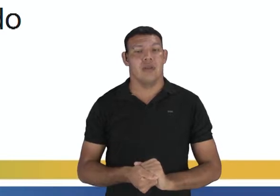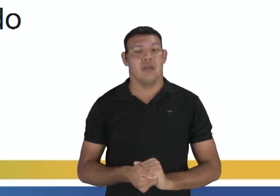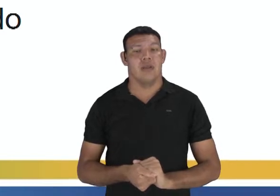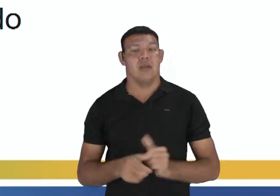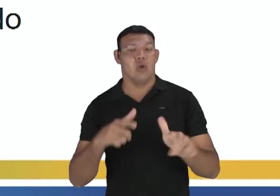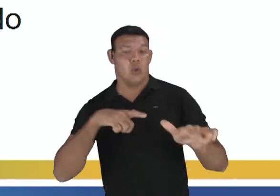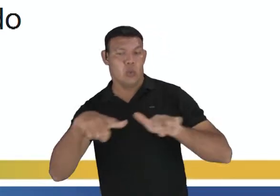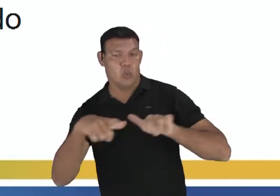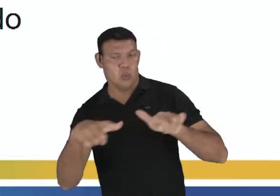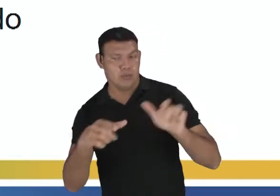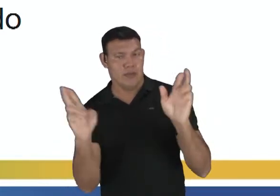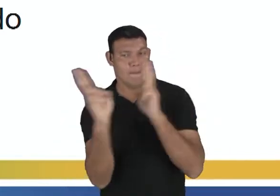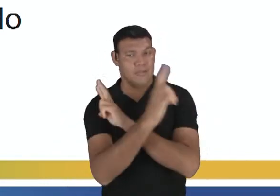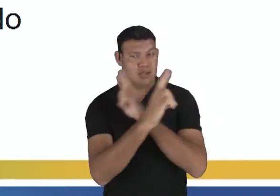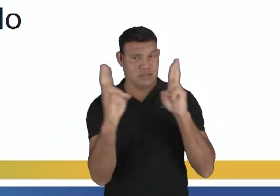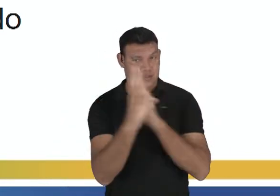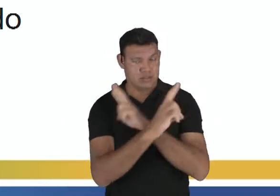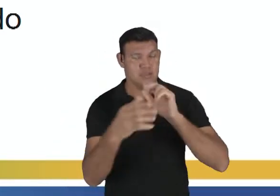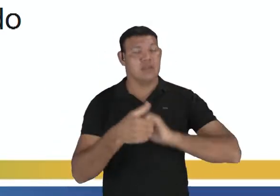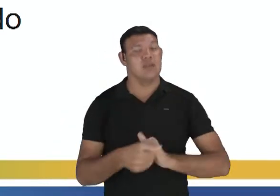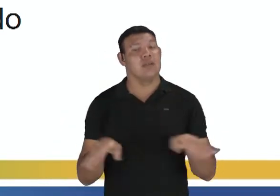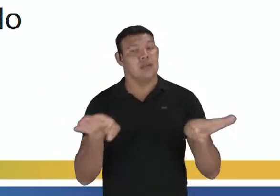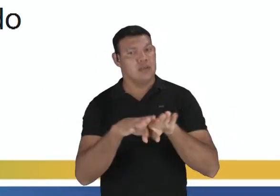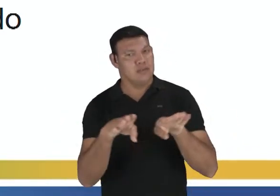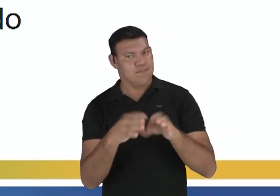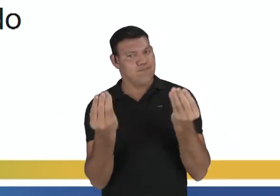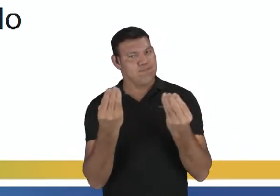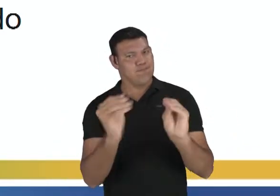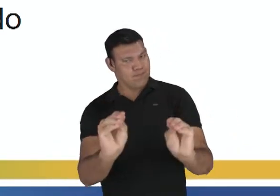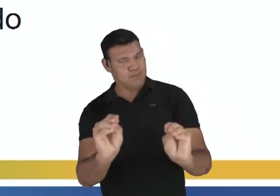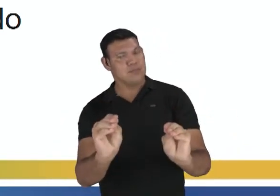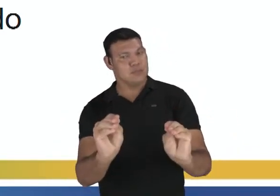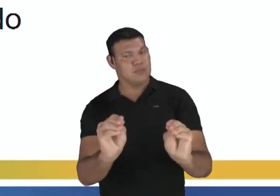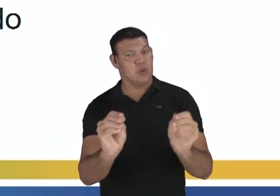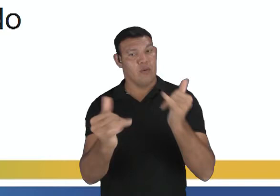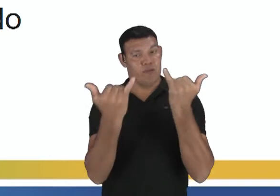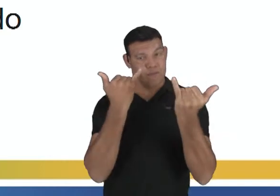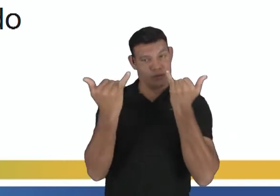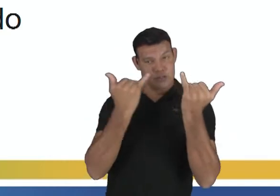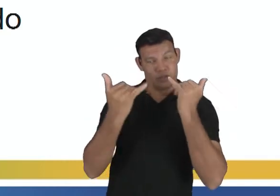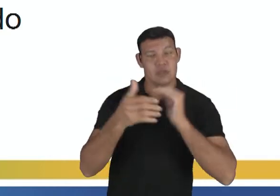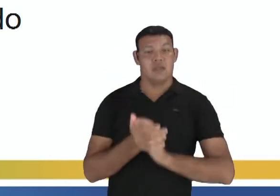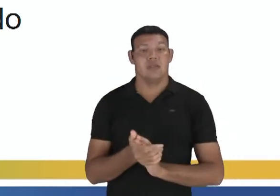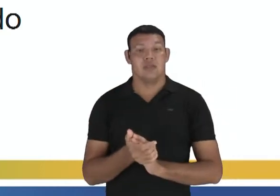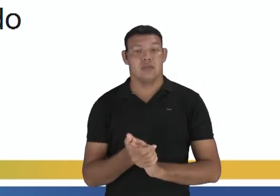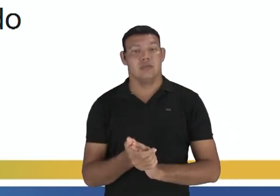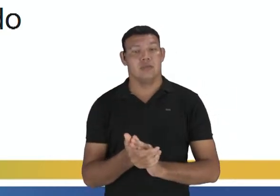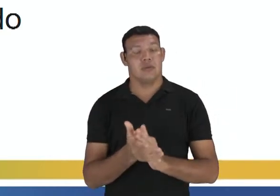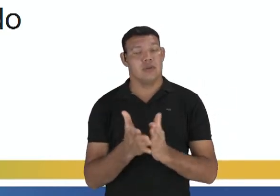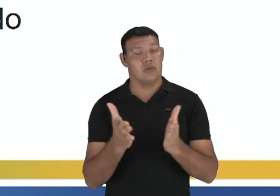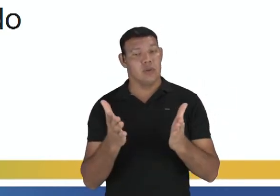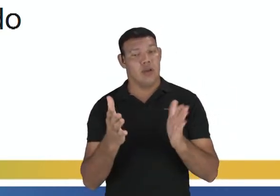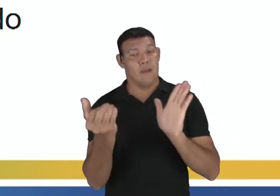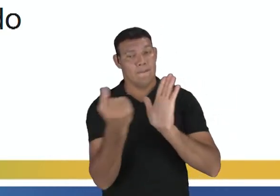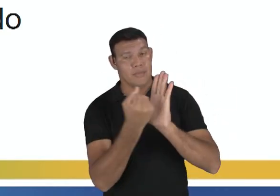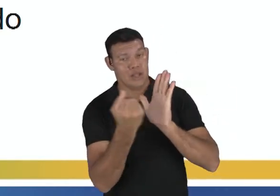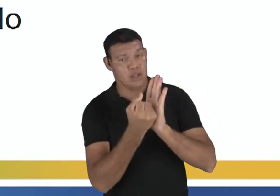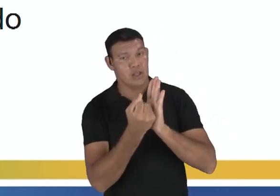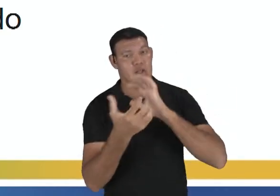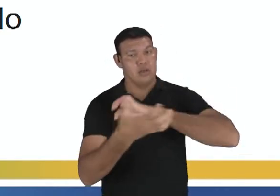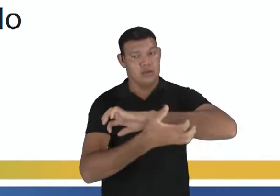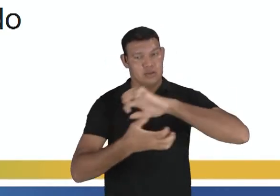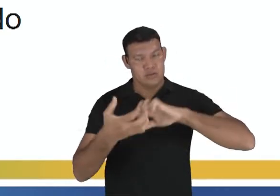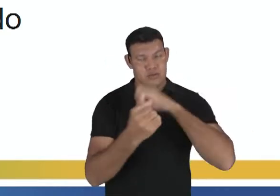de trabalho. E ainda podemos acrescentar uma outra informação. A partir da Revolução Industrial, também